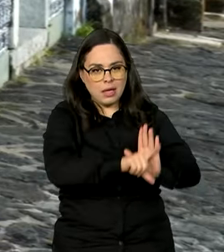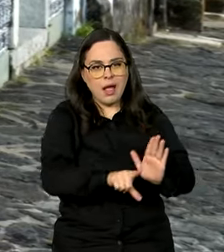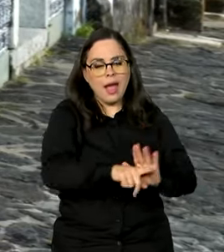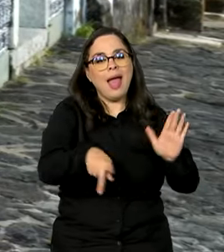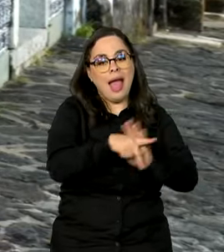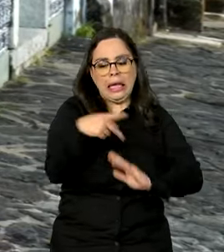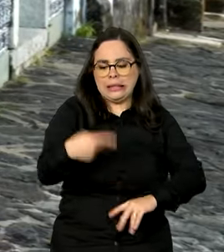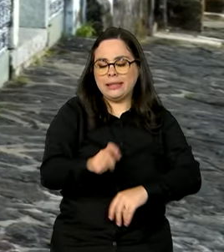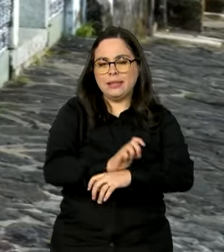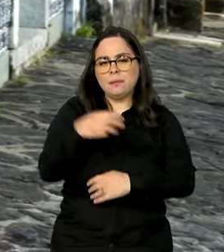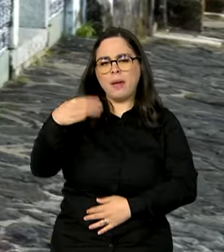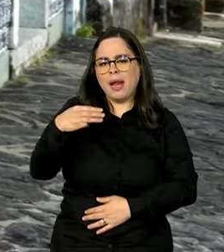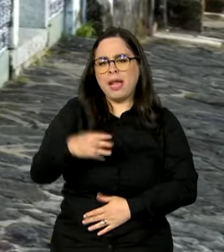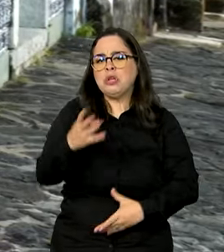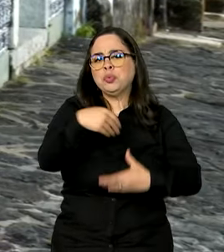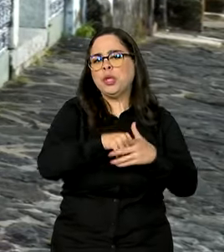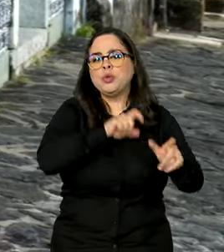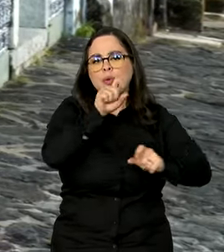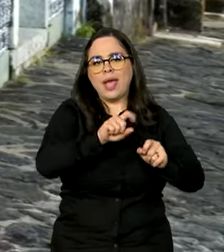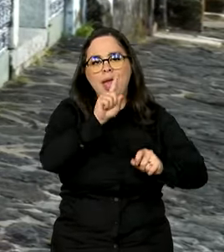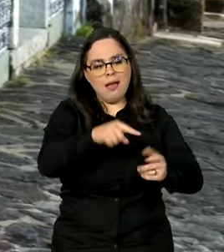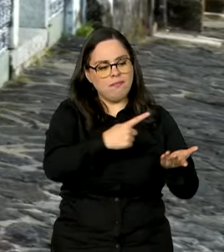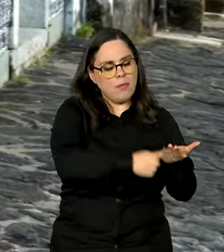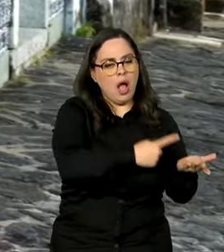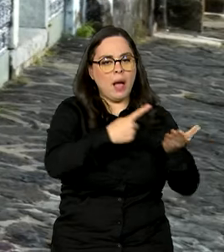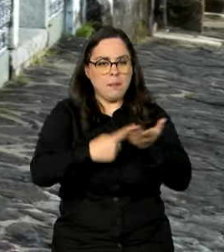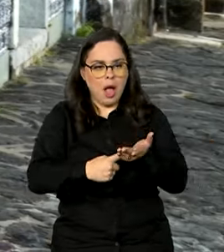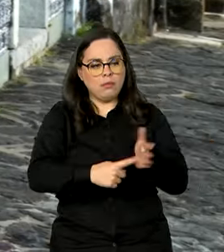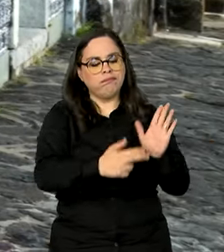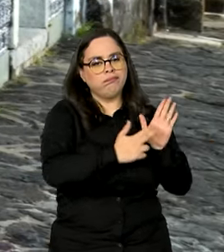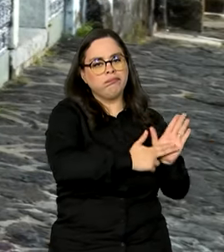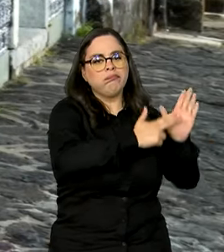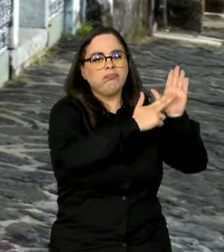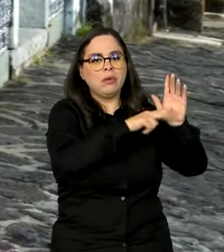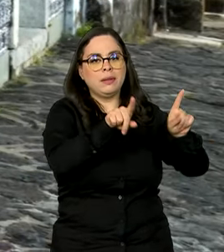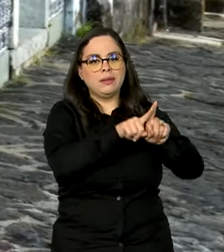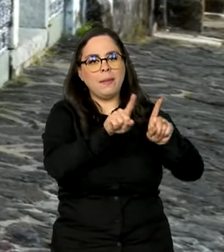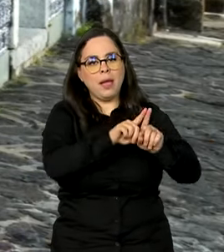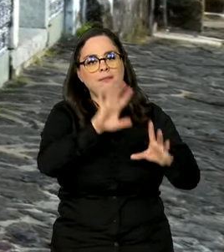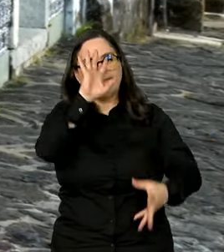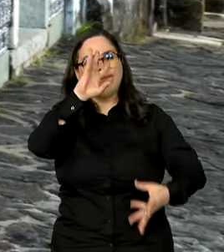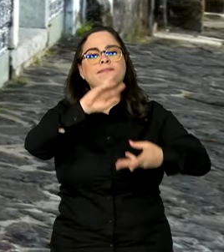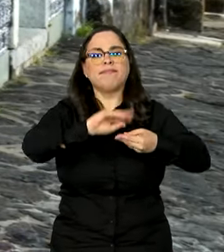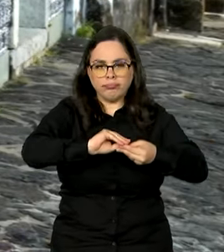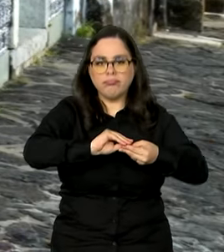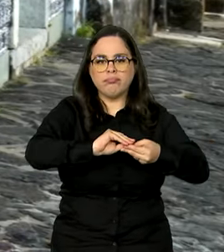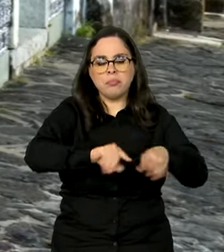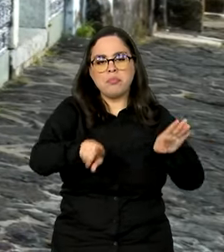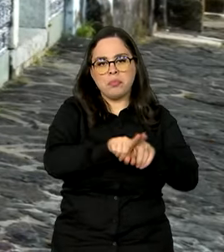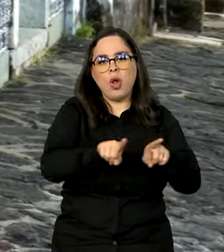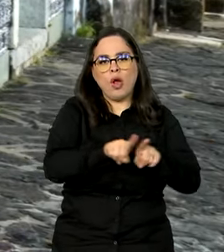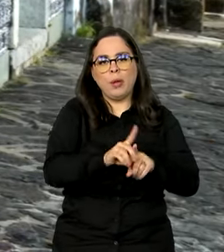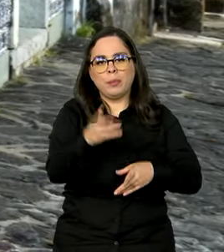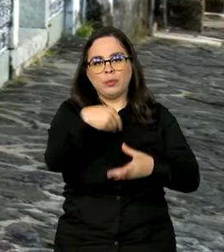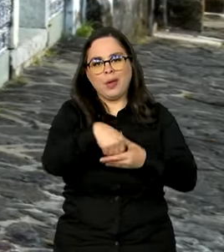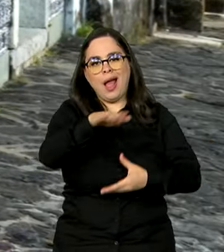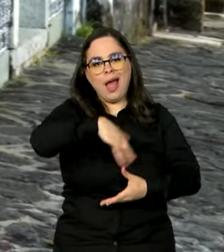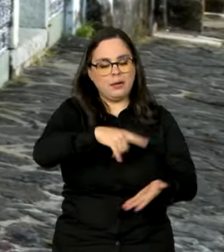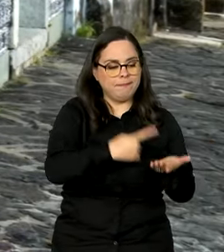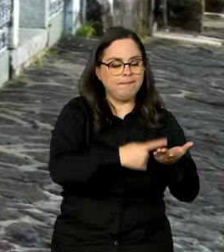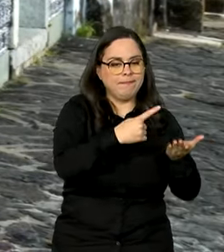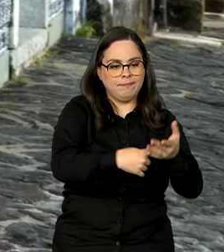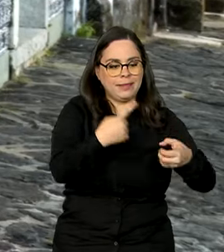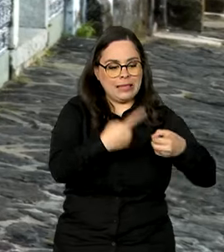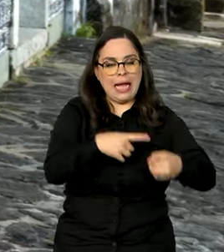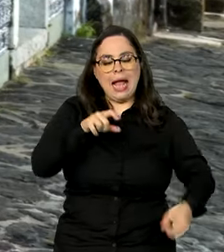faz parte do termo de conciliação, compromissos e reconhecimentos recíprocos relativo ao Acordo de